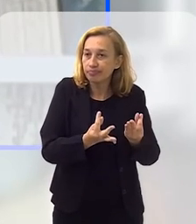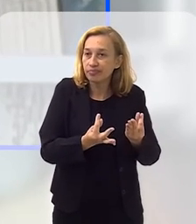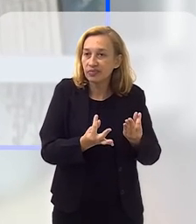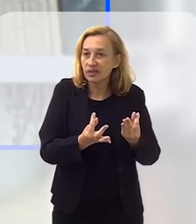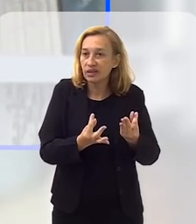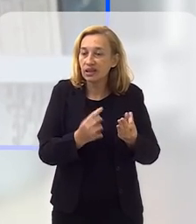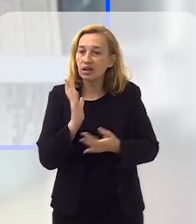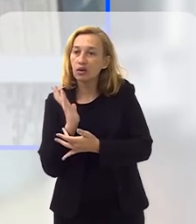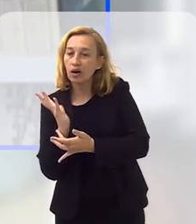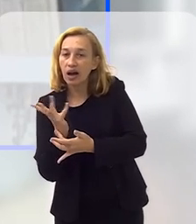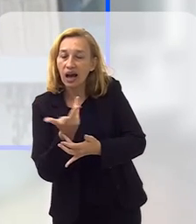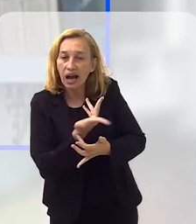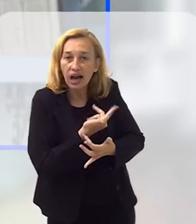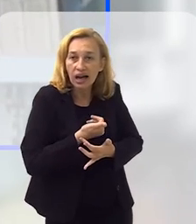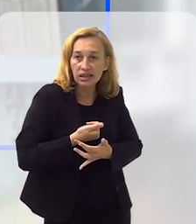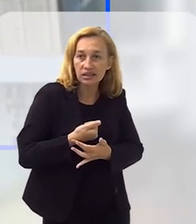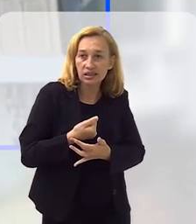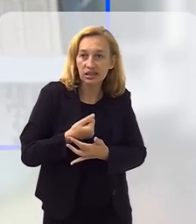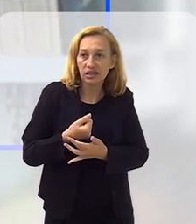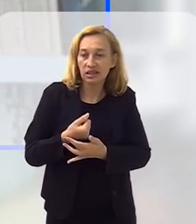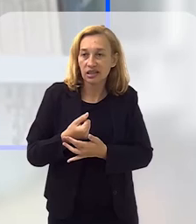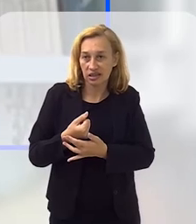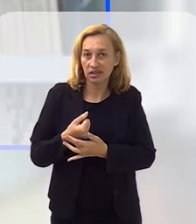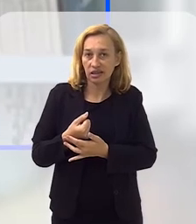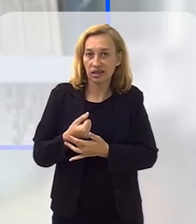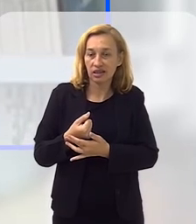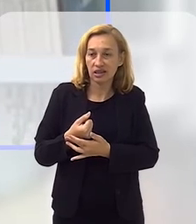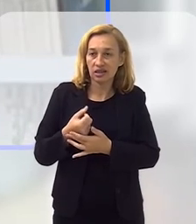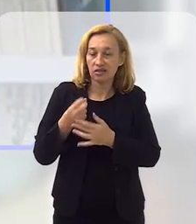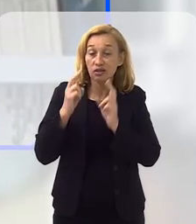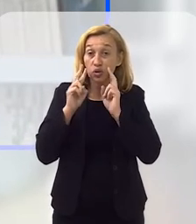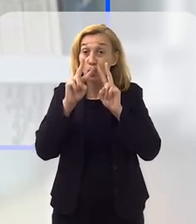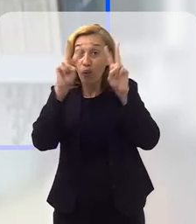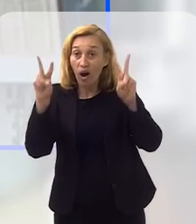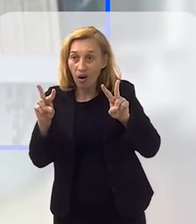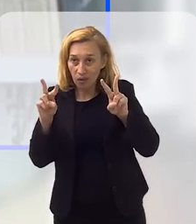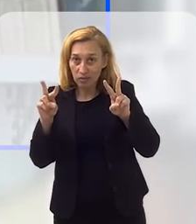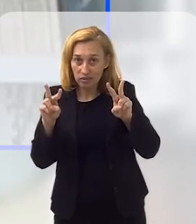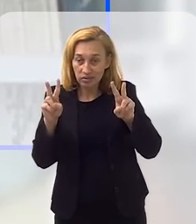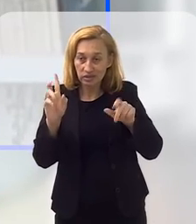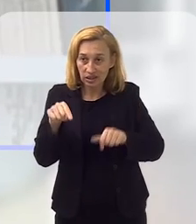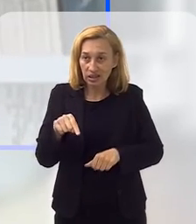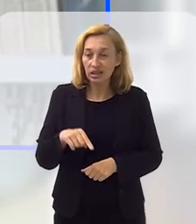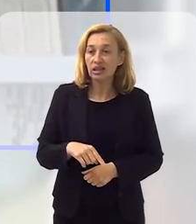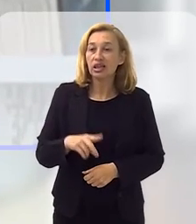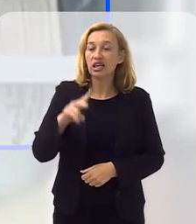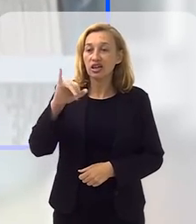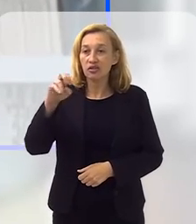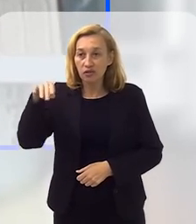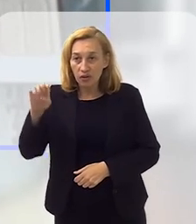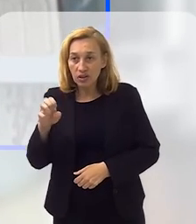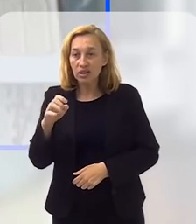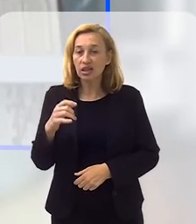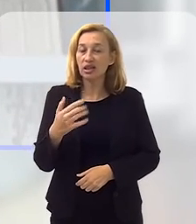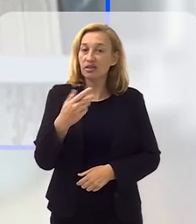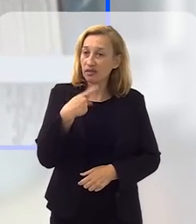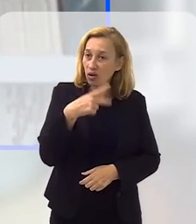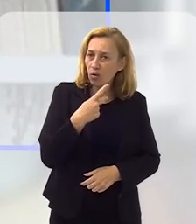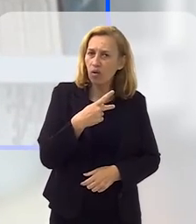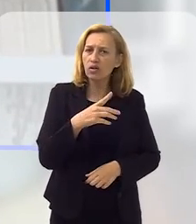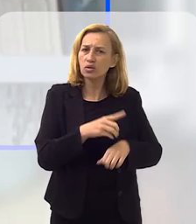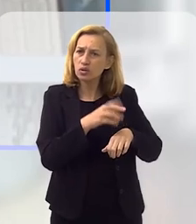com artes visuais para os internos, né, do Hospital do Engenho de Dentro. Dona Ivone que sugeriu para a